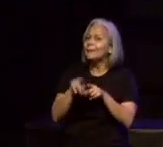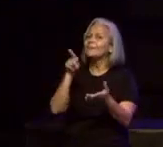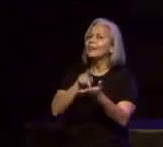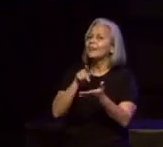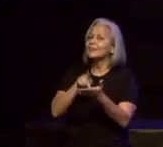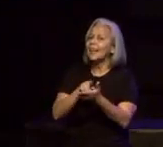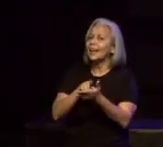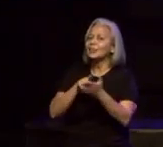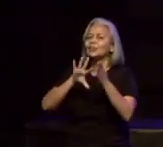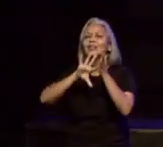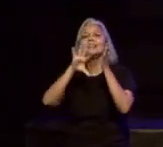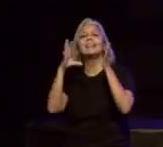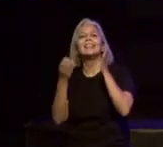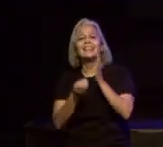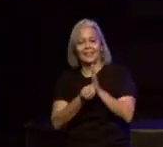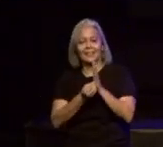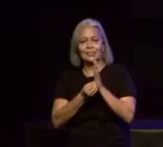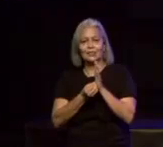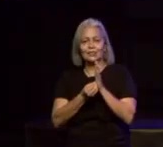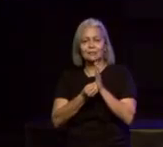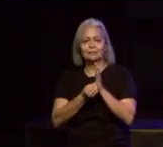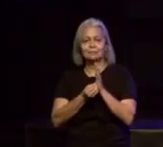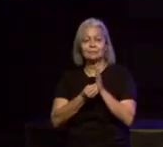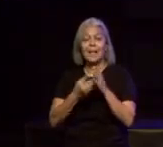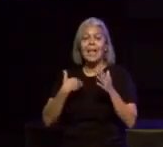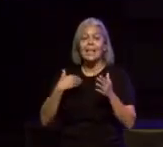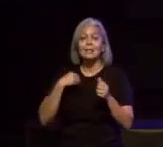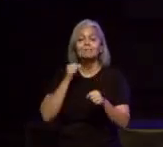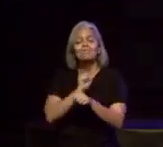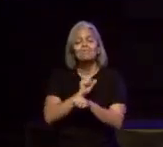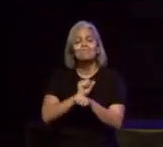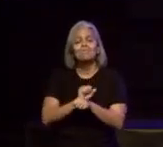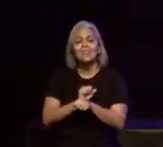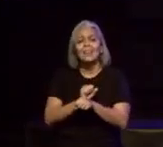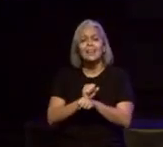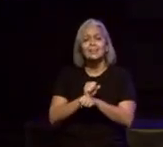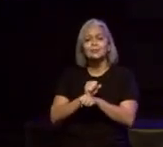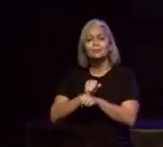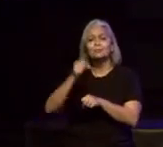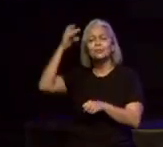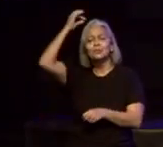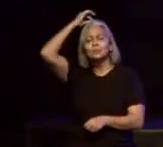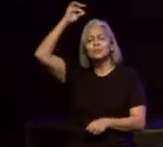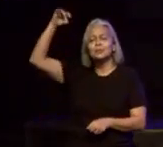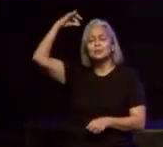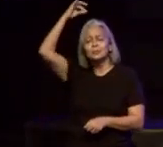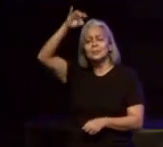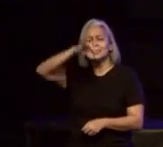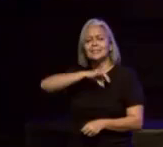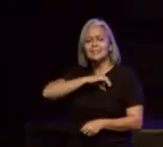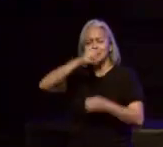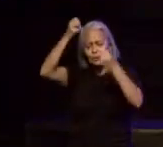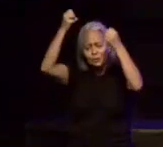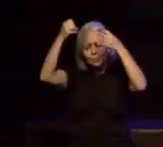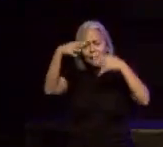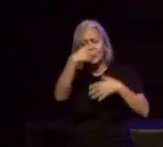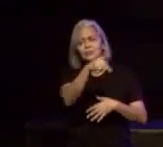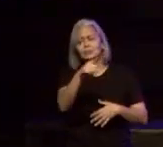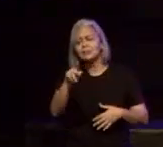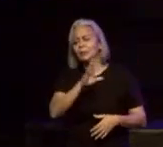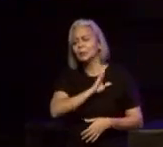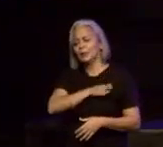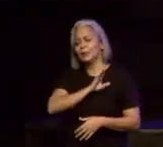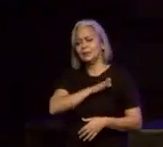Cristo. E pela graça de Deus, eu espero que o Espírito Santo possa incutir isso em nosso coração. Porque hoje a gente ouve muitas vozes dizendo